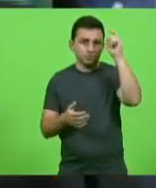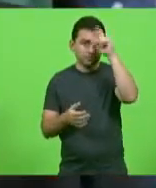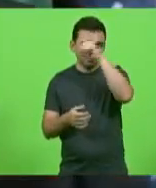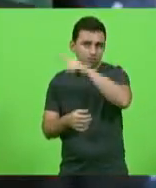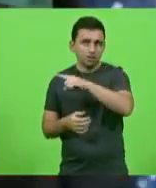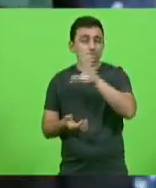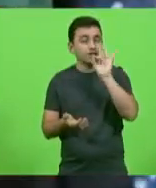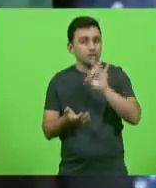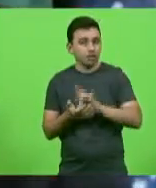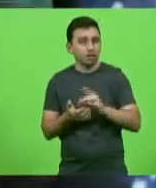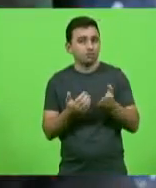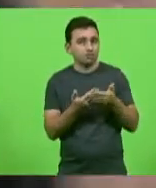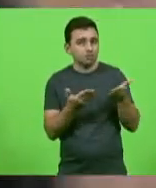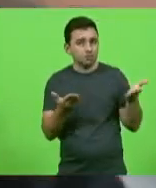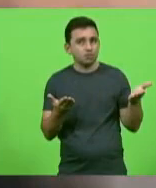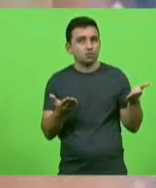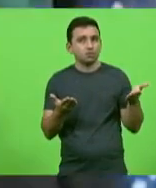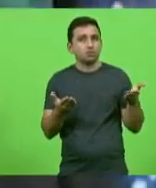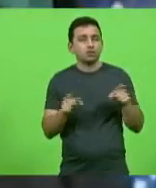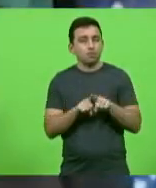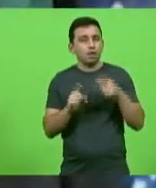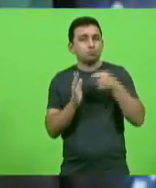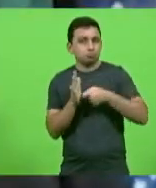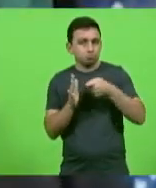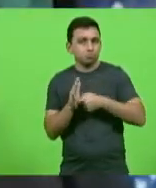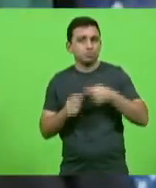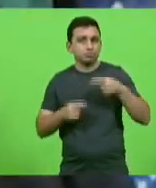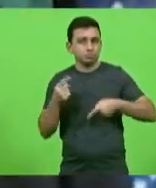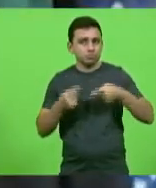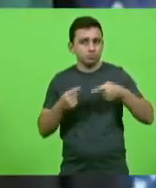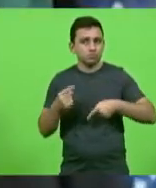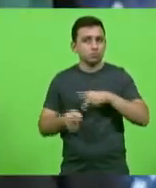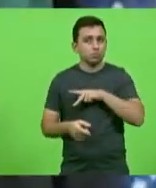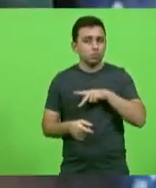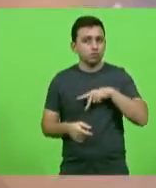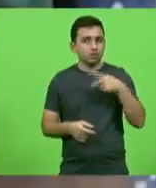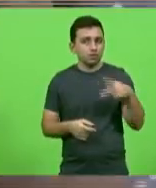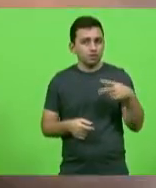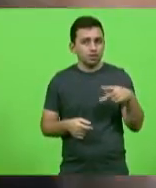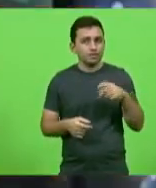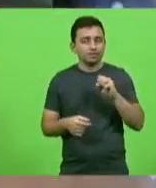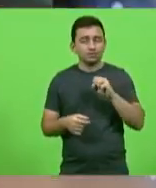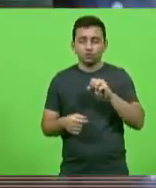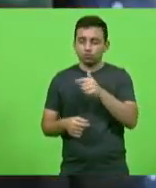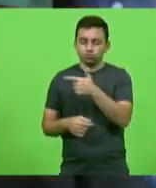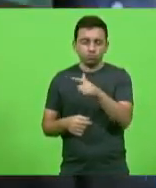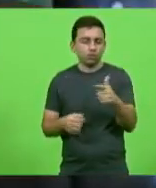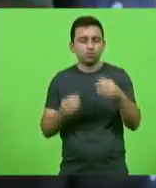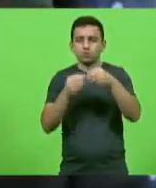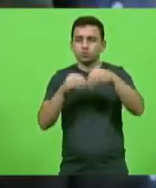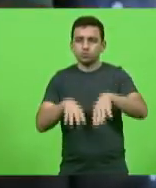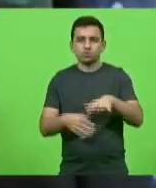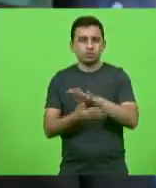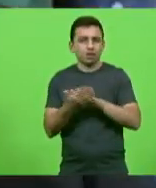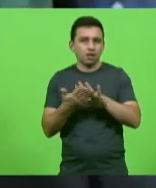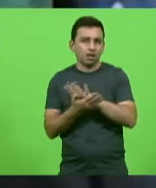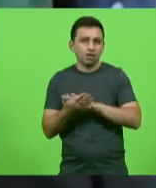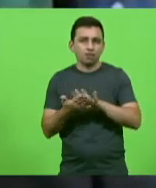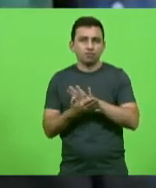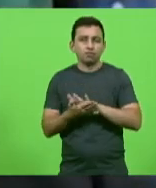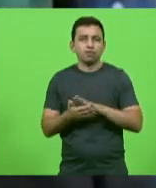reais do Red Bull e as exigências das políticas outros a seu cargo sem prejuízo dos direitos dos